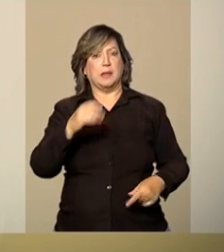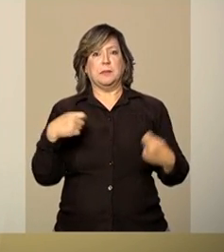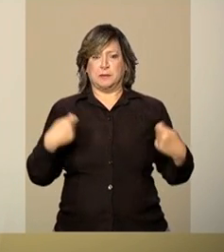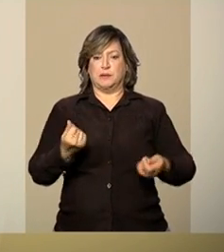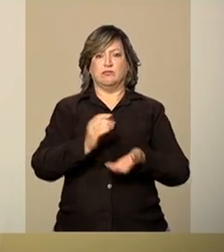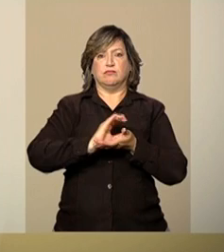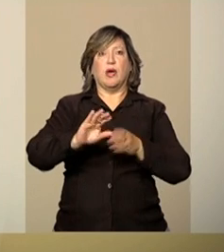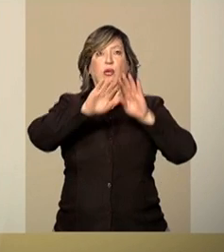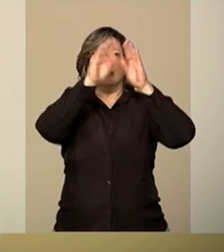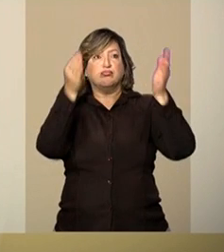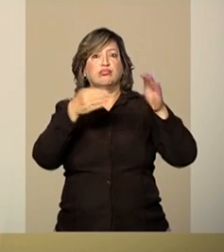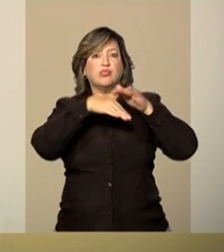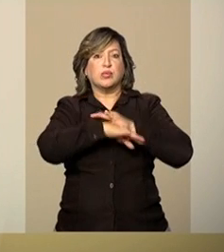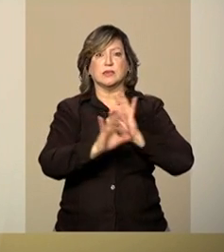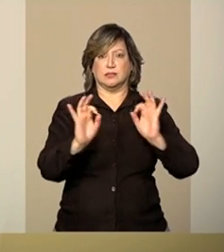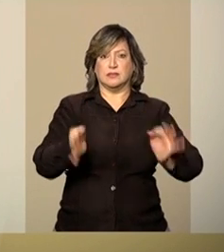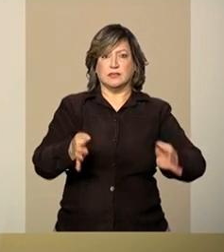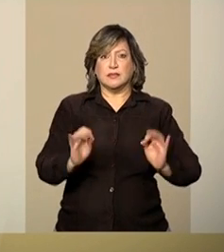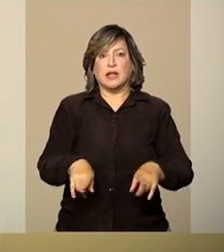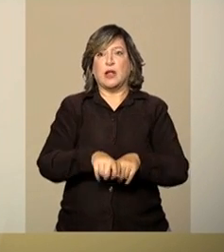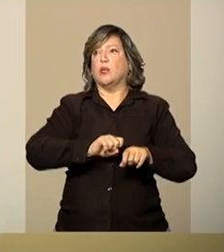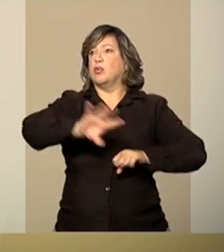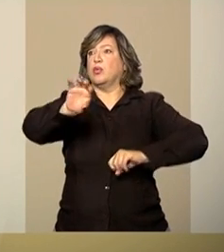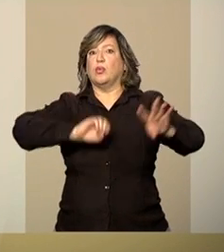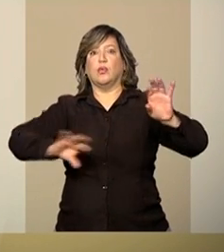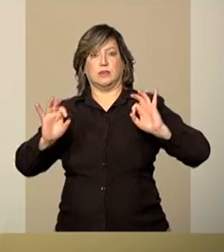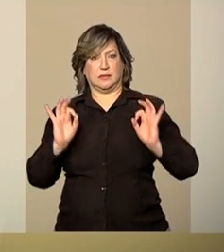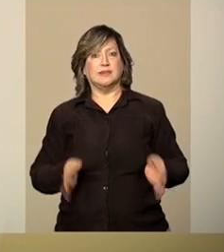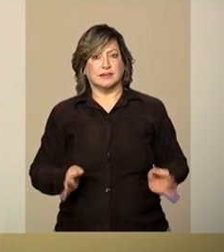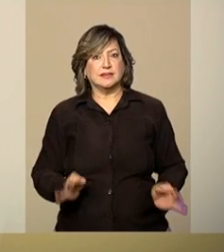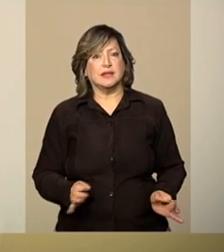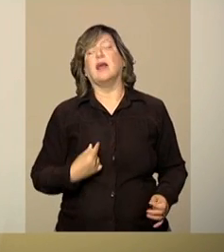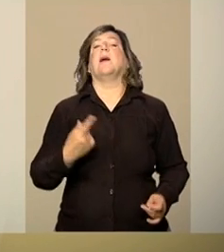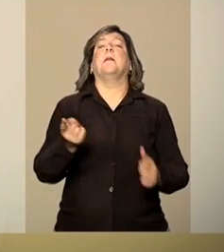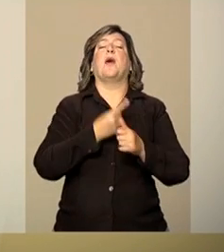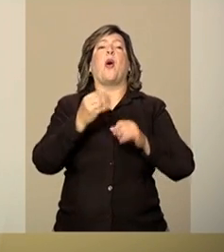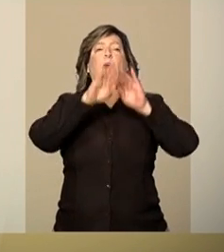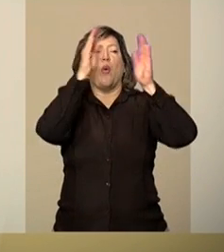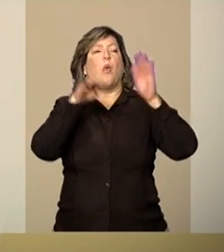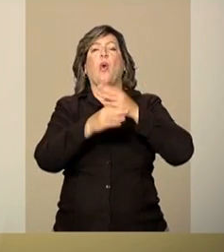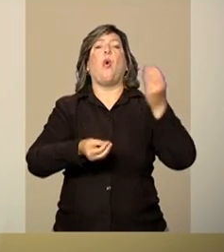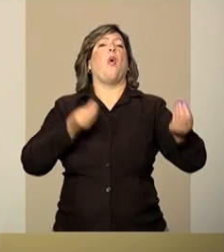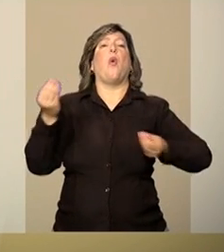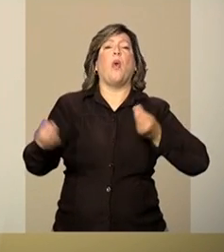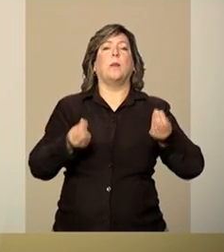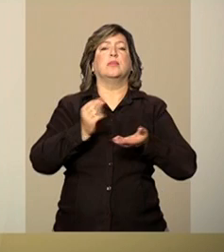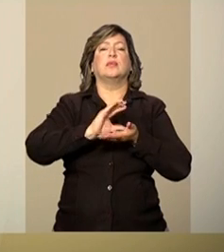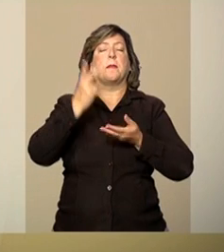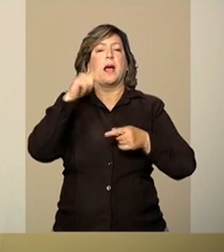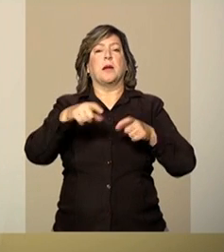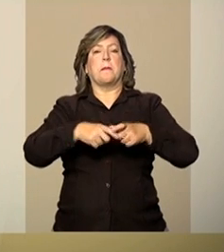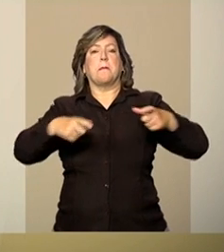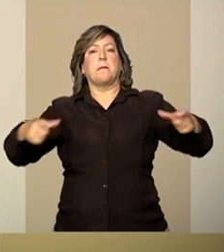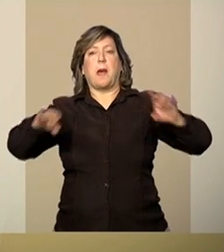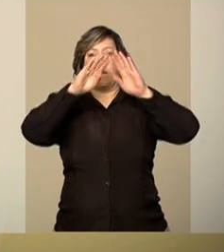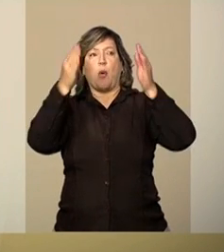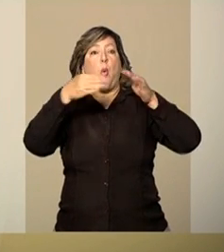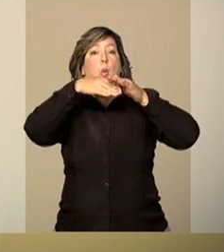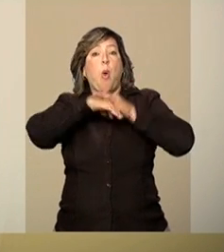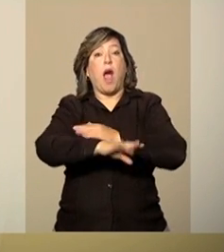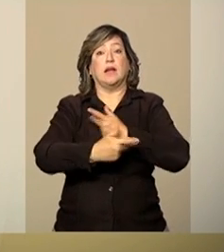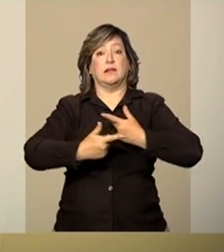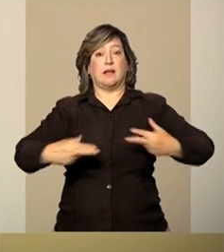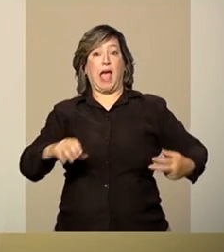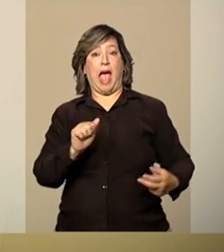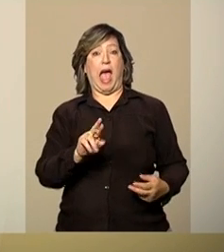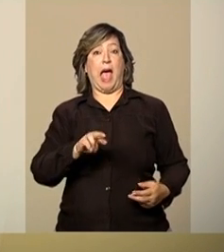no armazenamento e também no escoamento da produção falando primeiro dos armazéns como é que estão os investimentos para ampliar a capacidade de